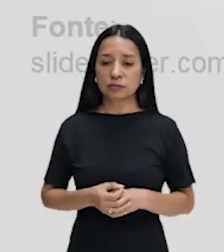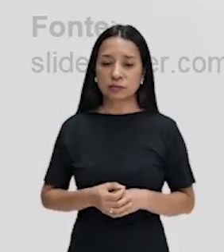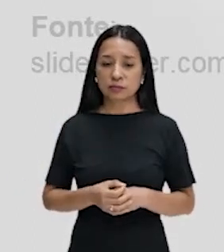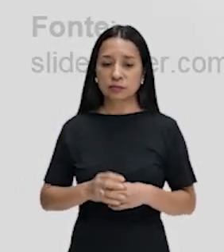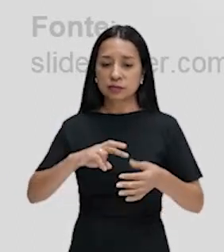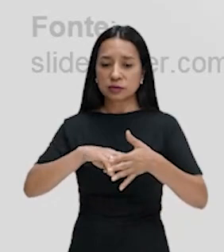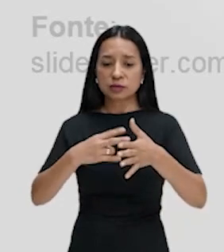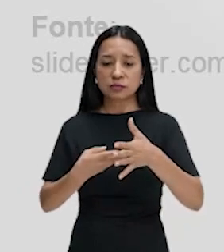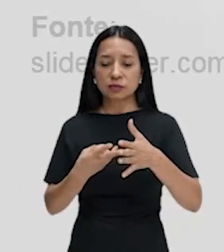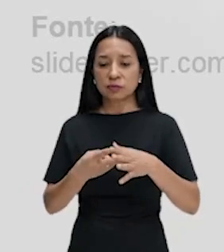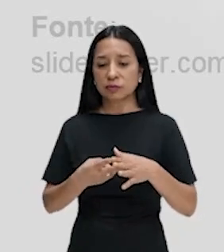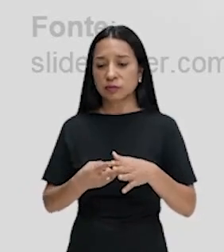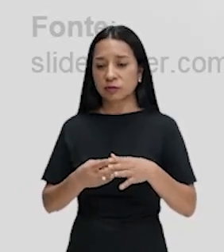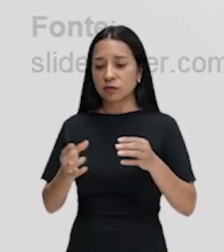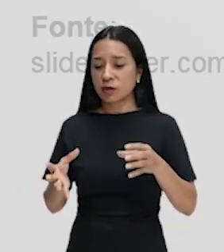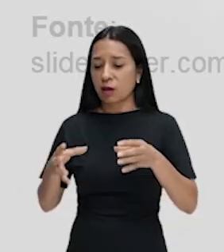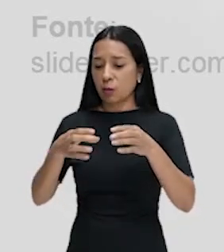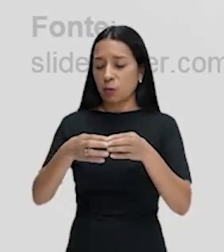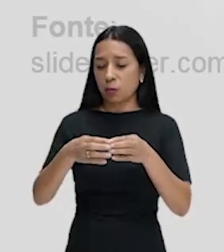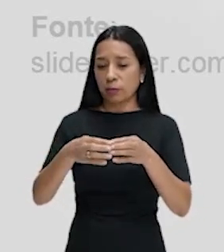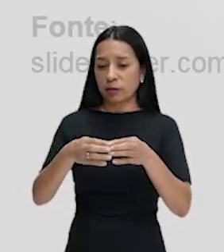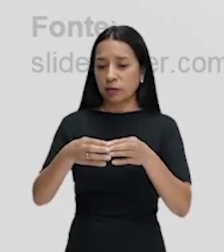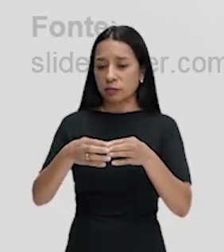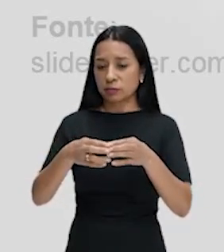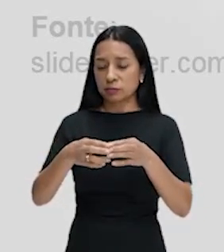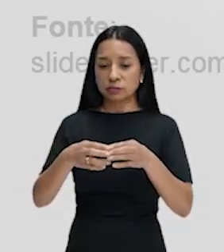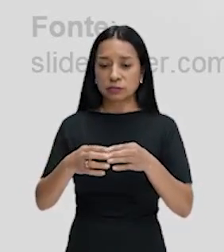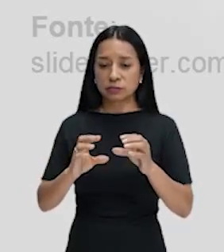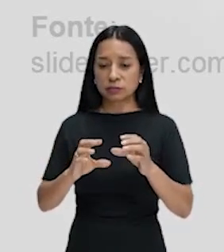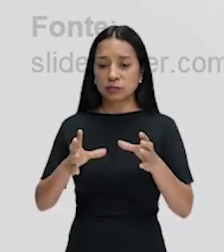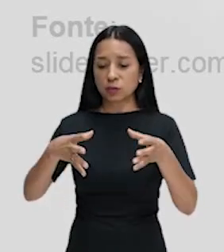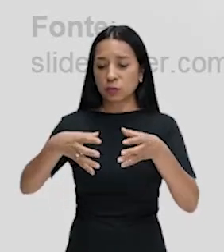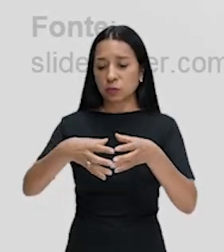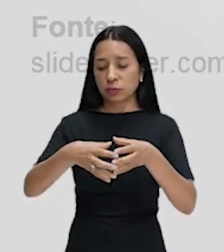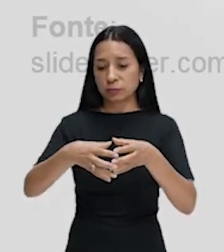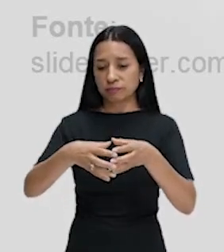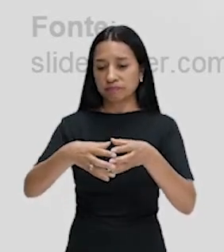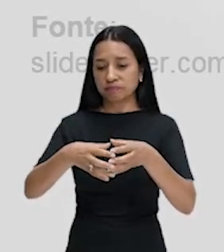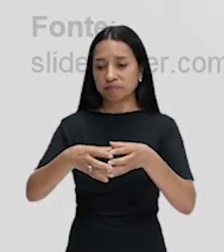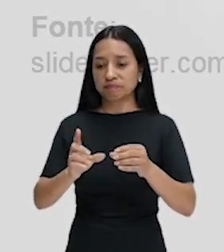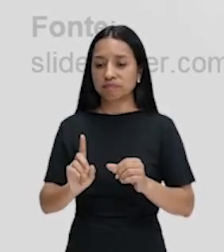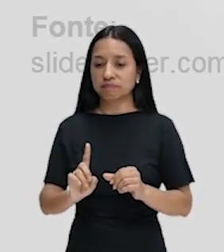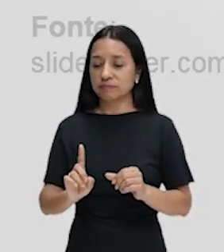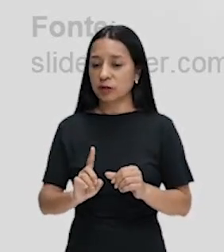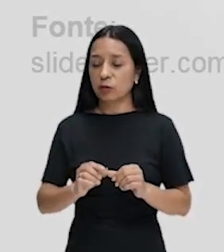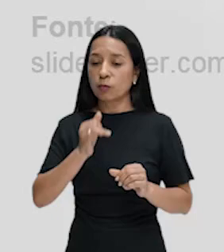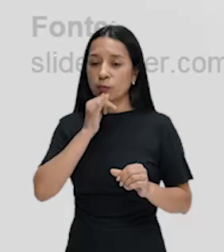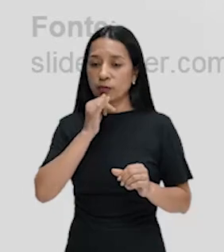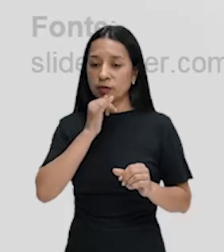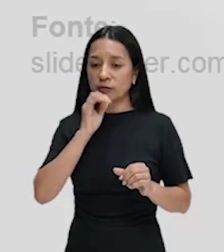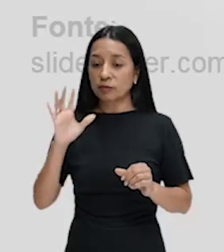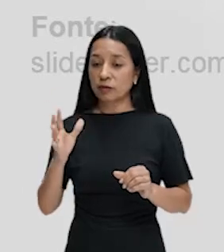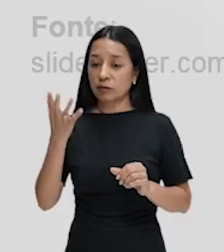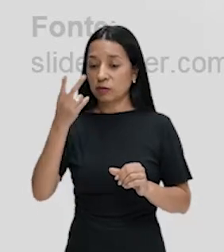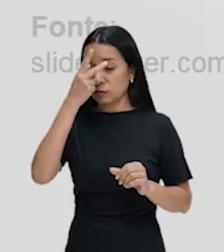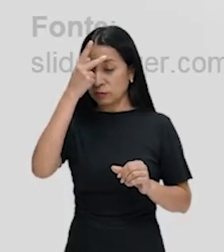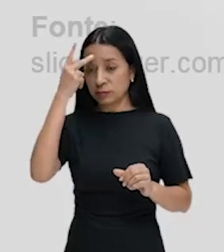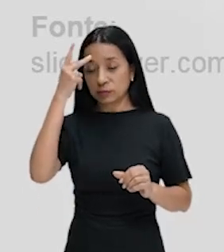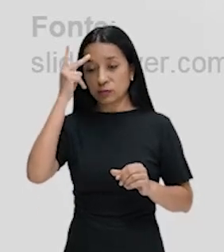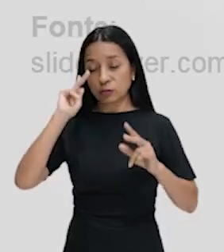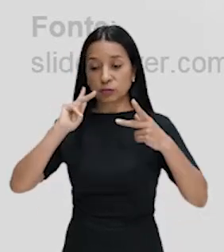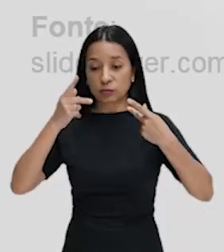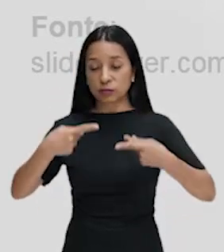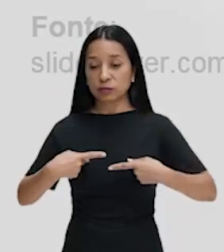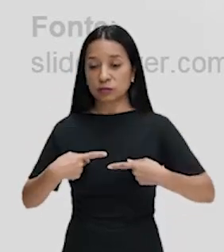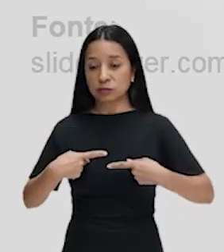animais, eles não ficam aglomerados, tá? Eles não ficam concentrados, como, por exemplo, acontece conosco. Nós